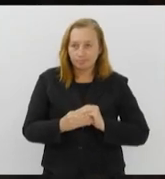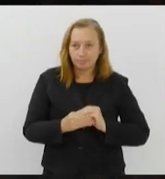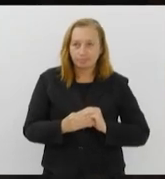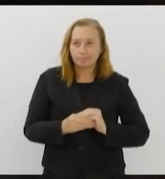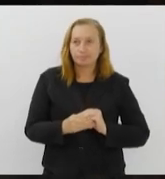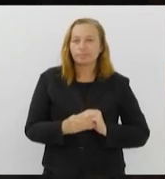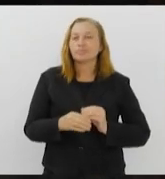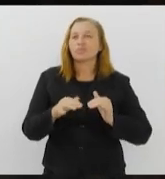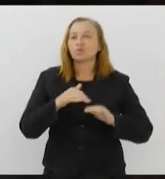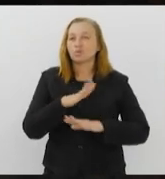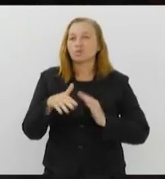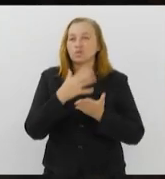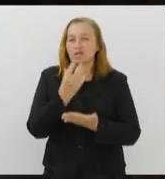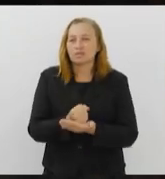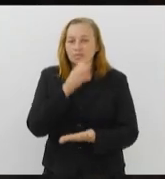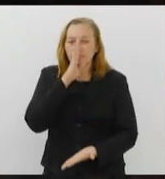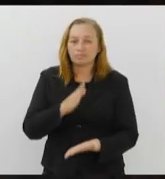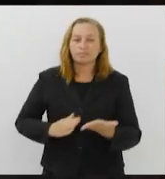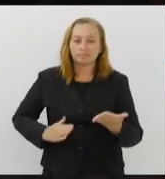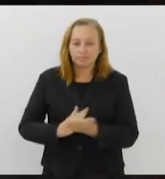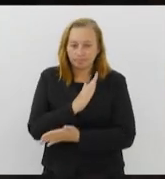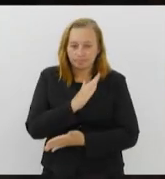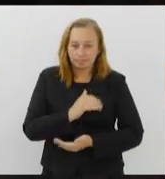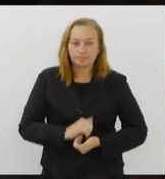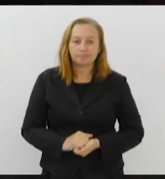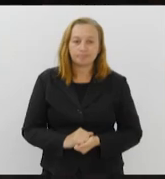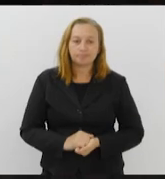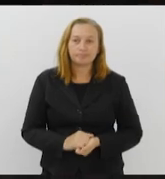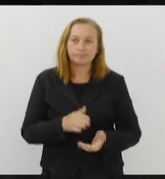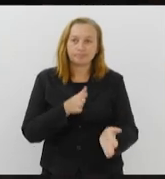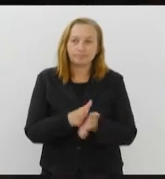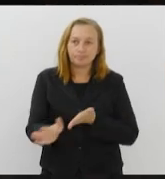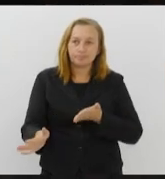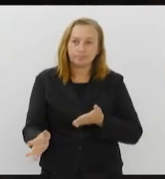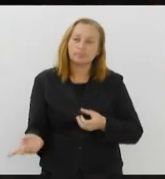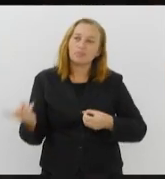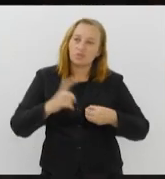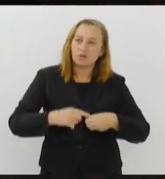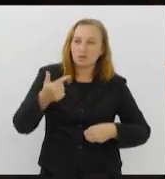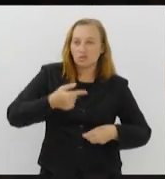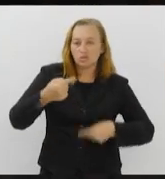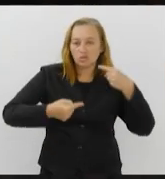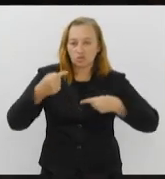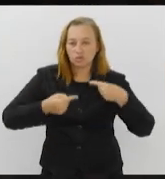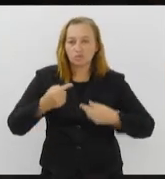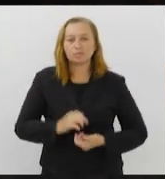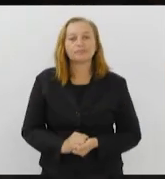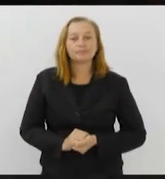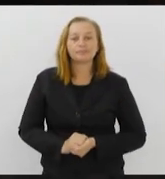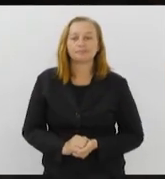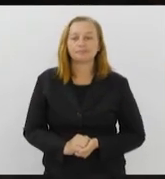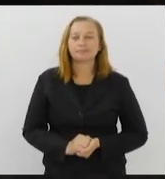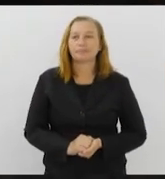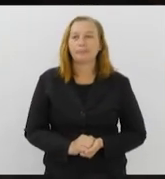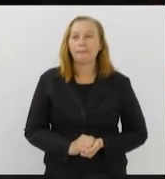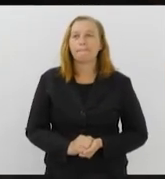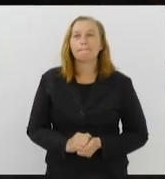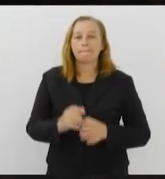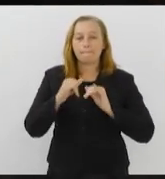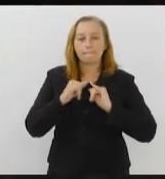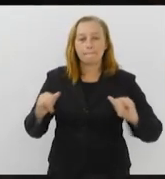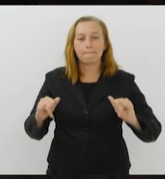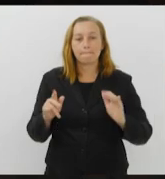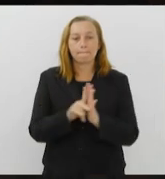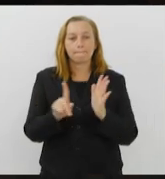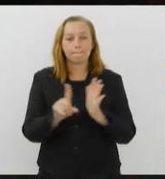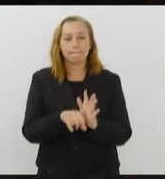emendado. Senhores que aprovam, permaneçam como estão. Aprovado. Vai a redação do vencido para a segunda discussão. Anuncio o